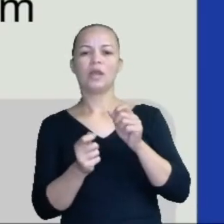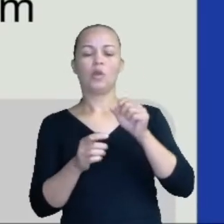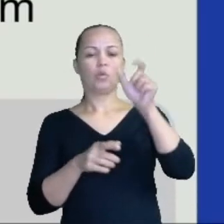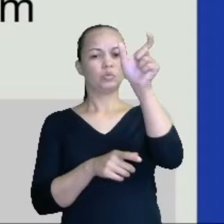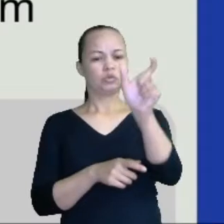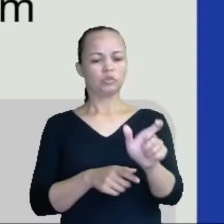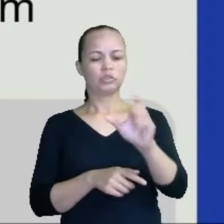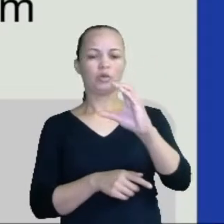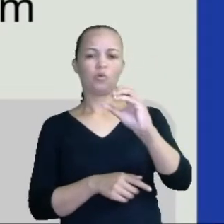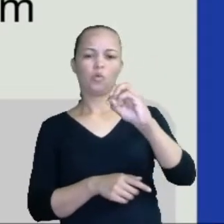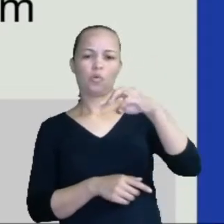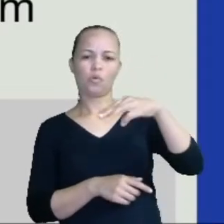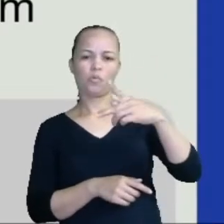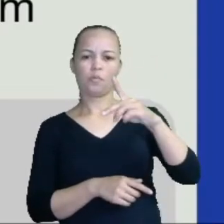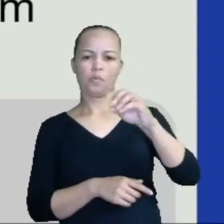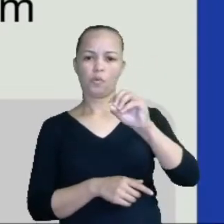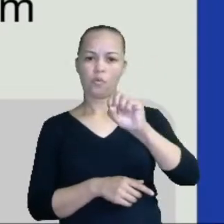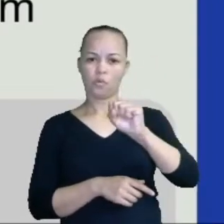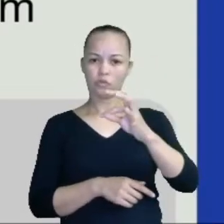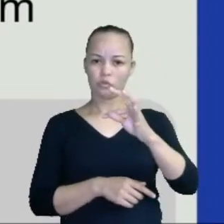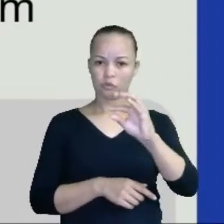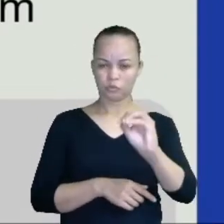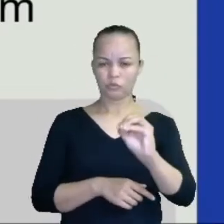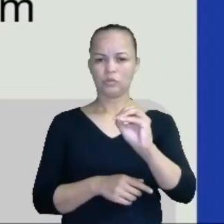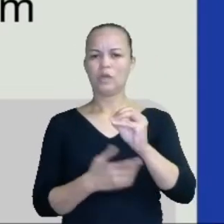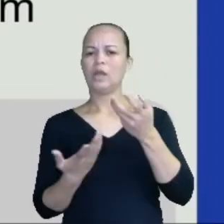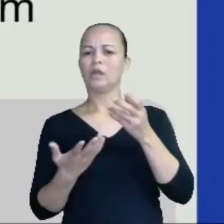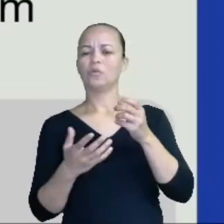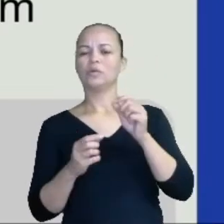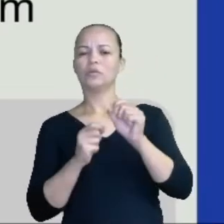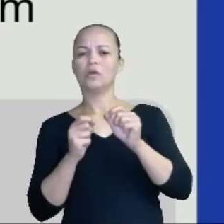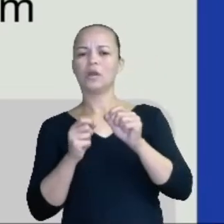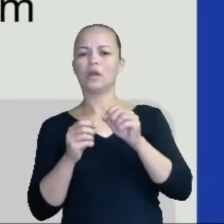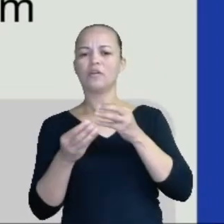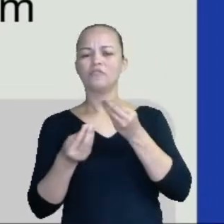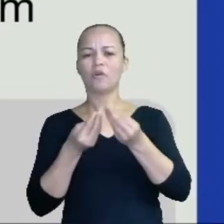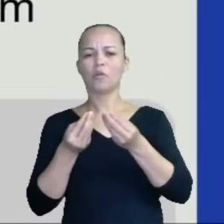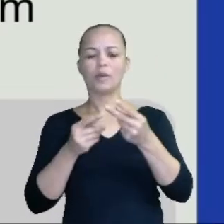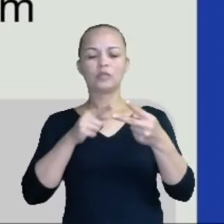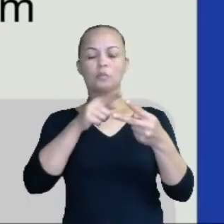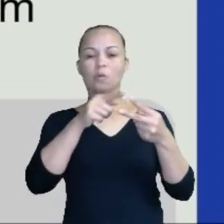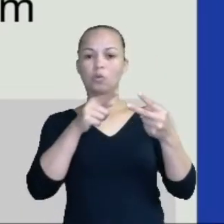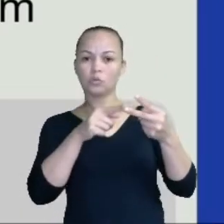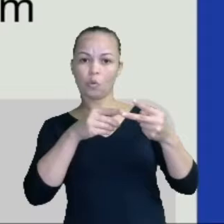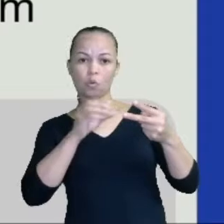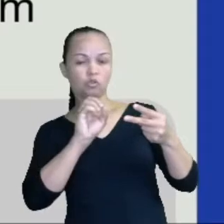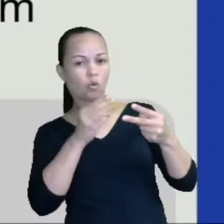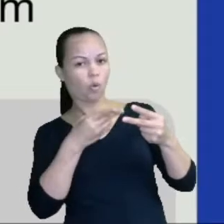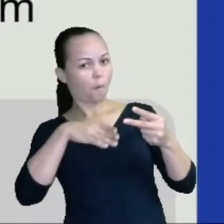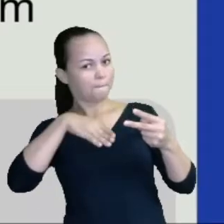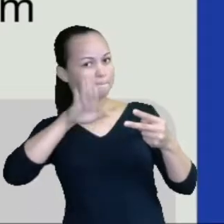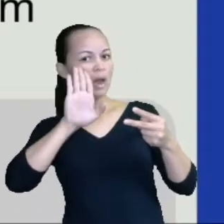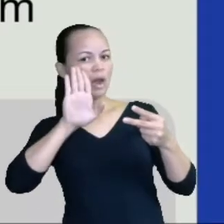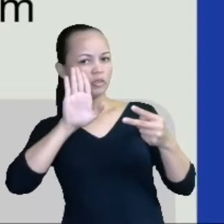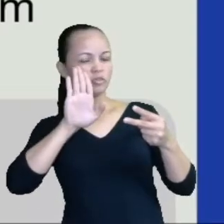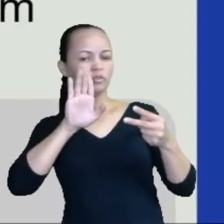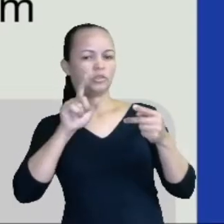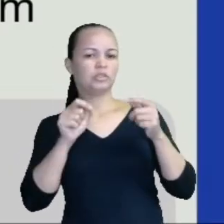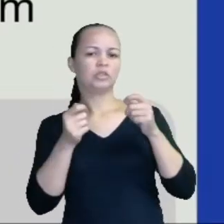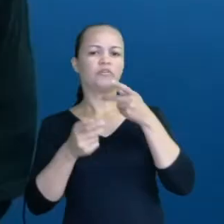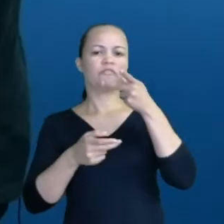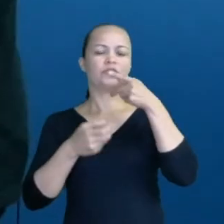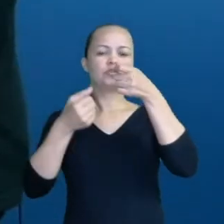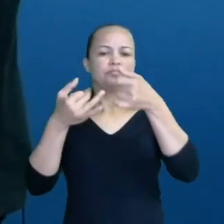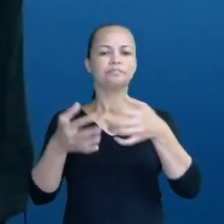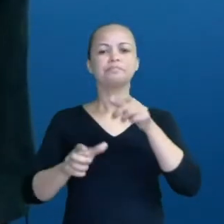composto. O sujeito composto é quando o sujeito é formado por 2 ou mais núcleos. O que é que eu estou querendo dizer com